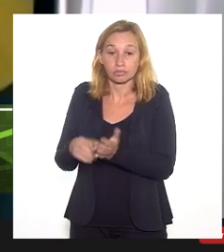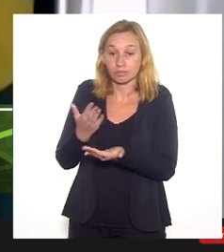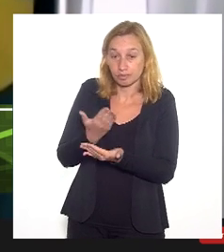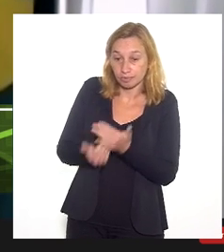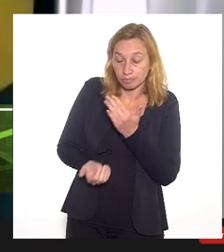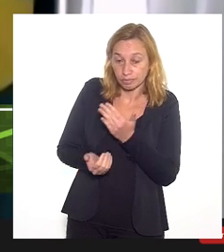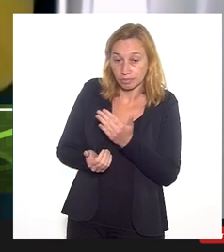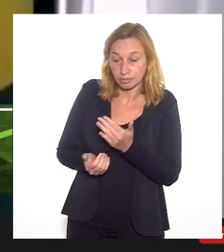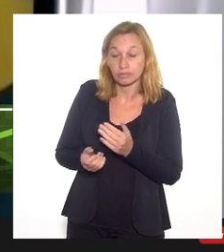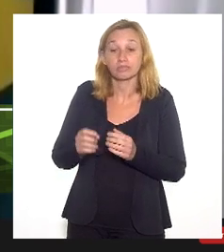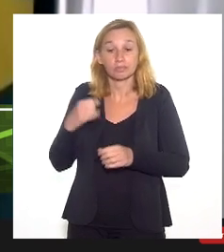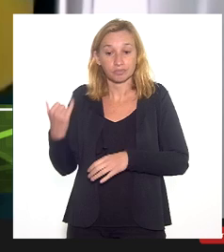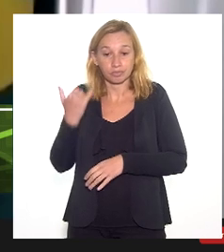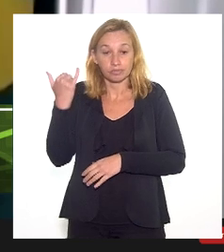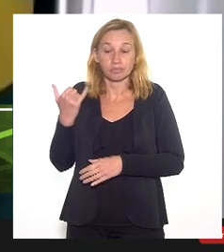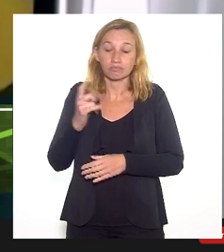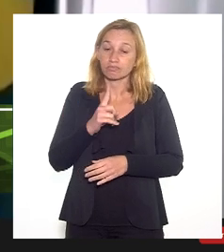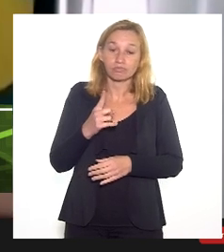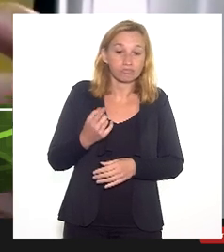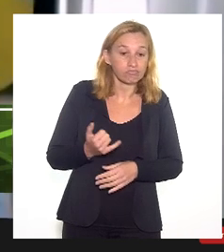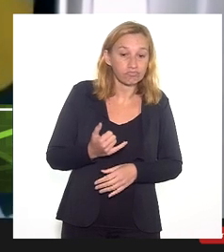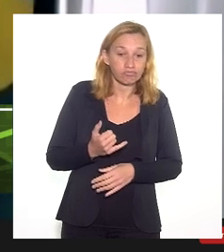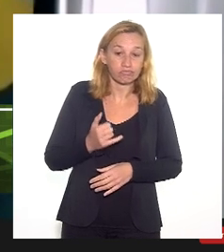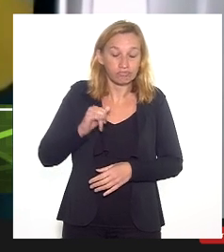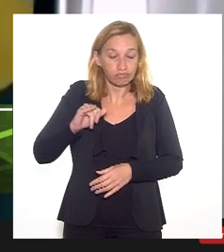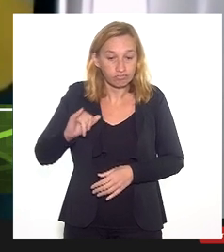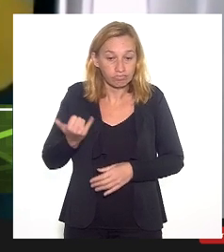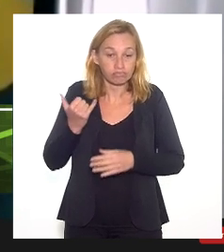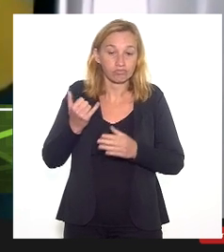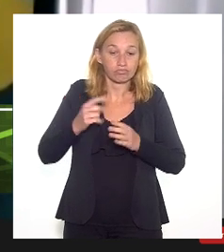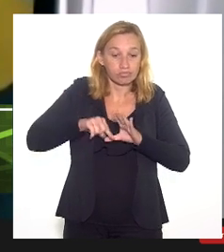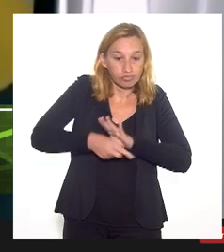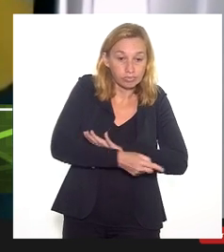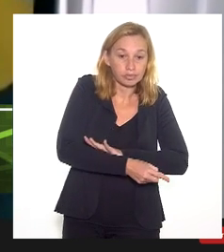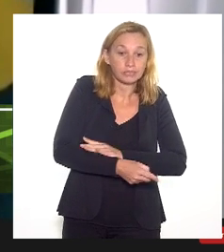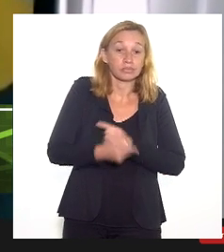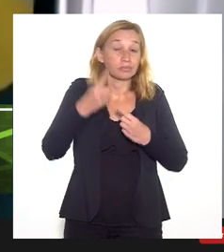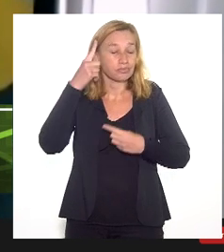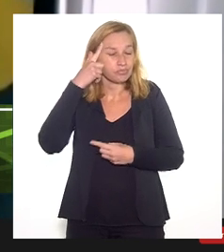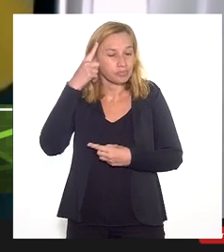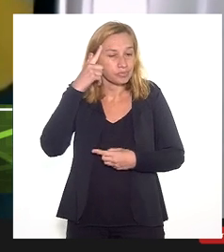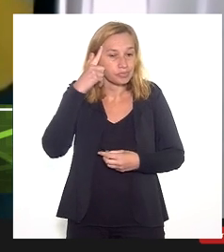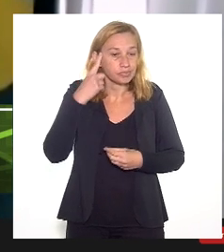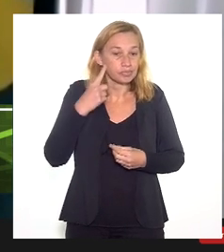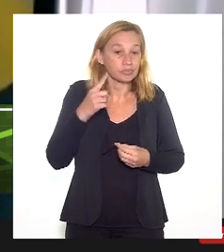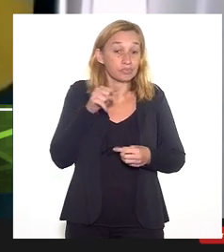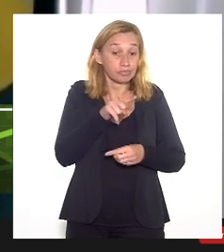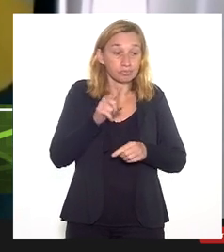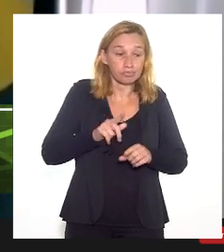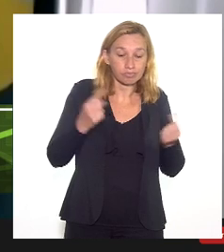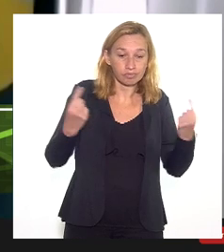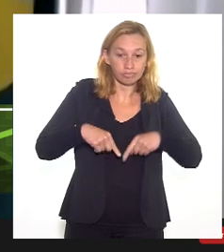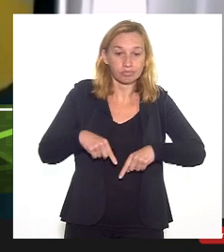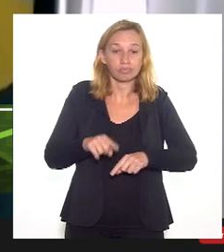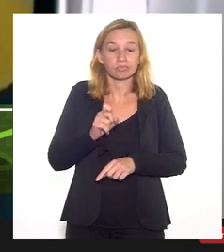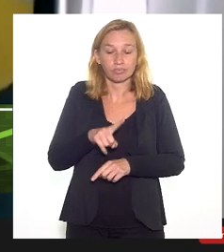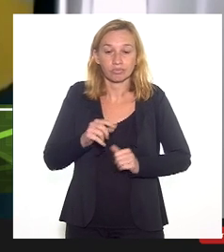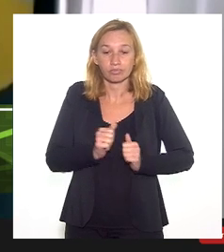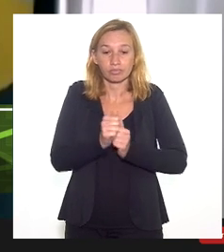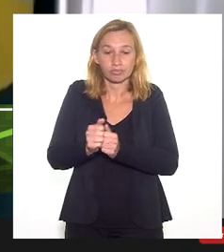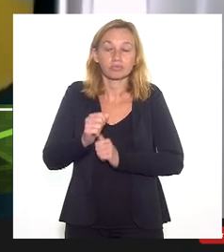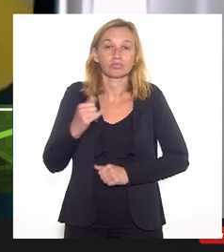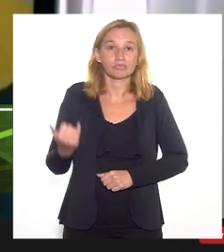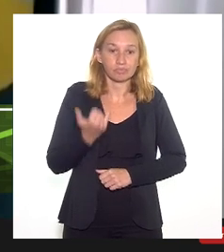importantes a gente acabou não tendo a oportunidade de aprofundar a reflexão sobre esses desafios então acho que esse é um encaminhamento